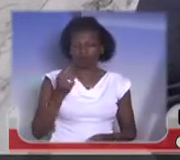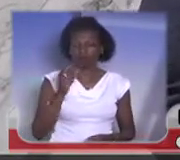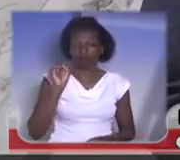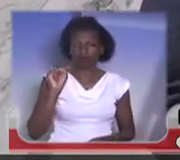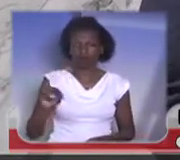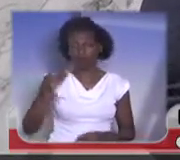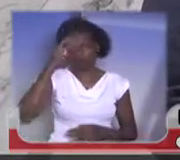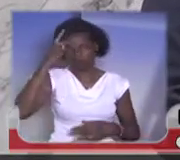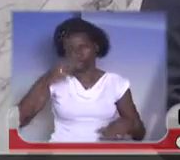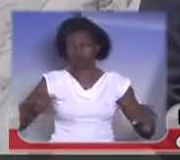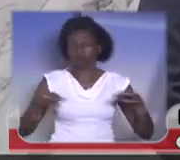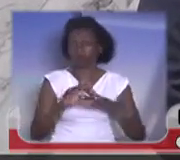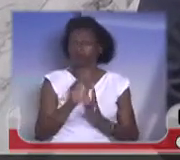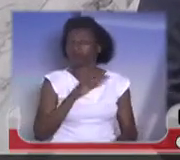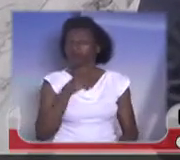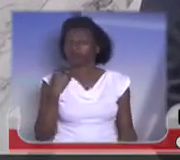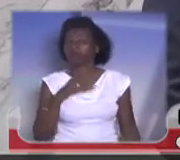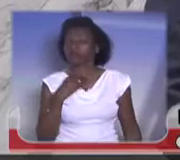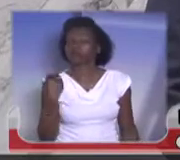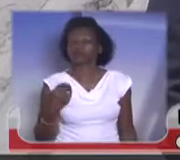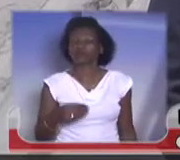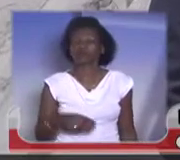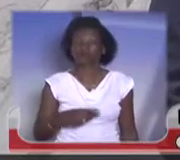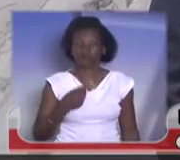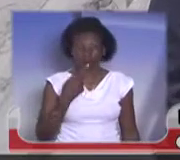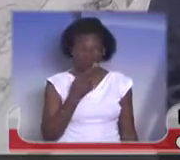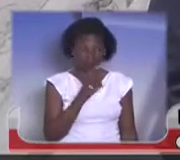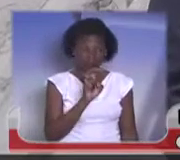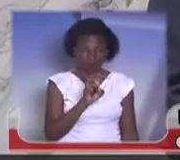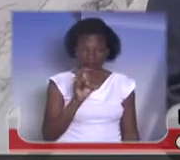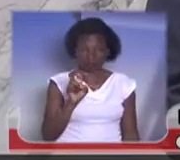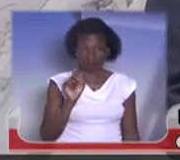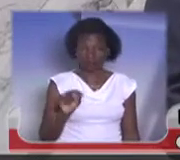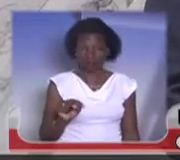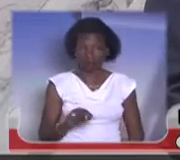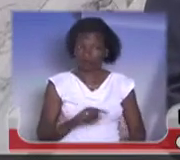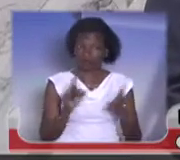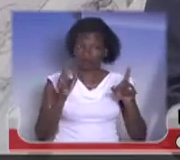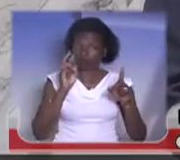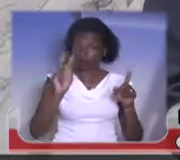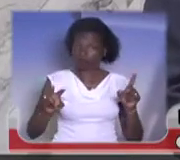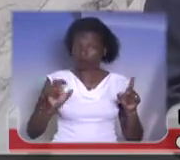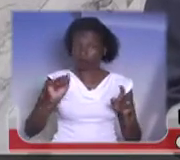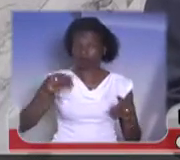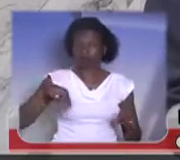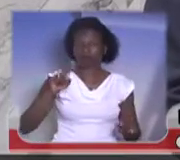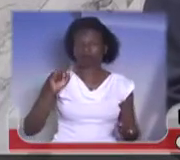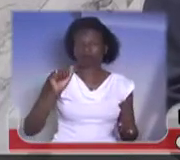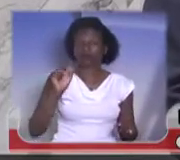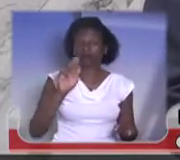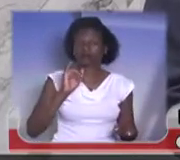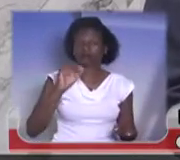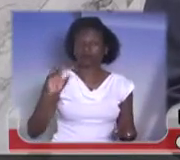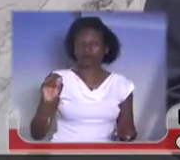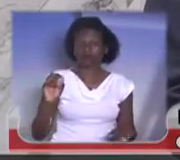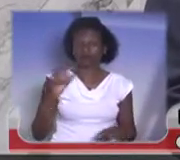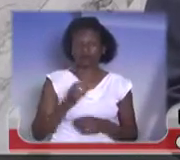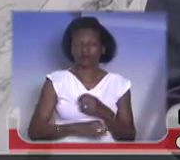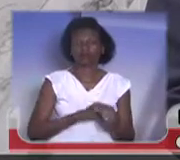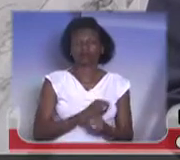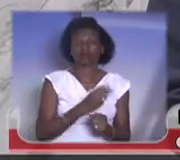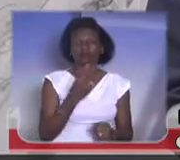pessoas morreram aqui tá dizendo 55 mil mas eu vi no um anuário e 2015 salvo engano